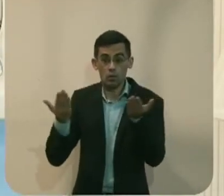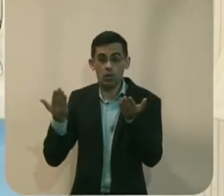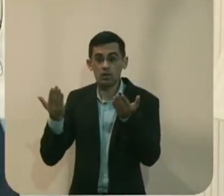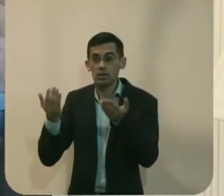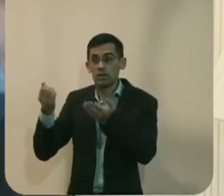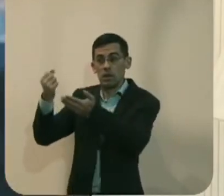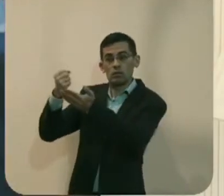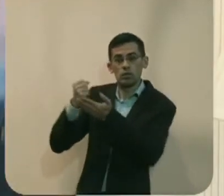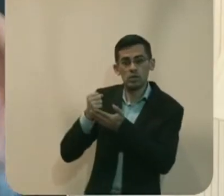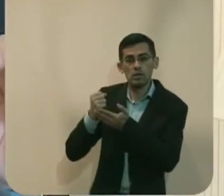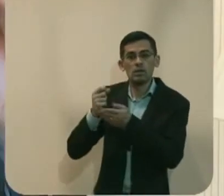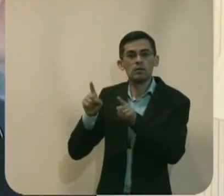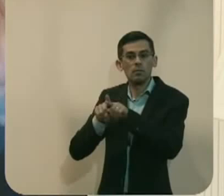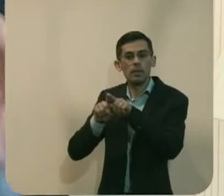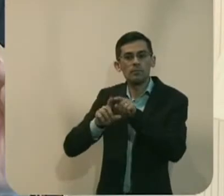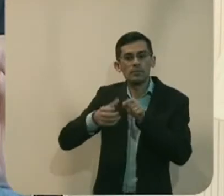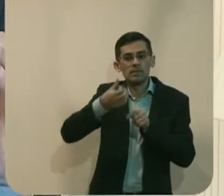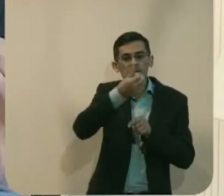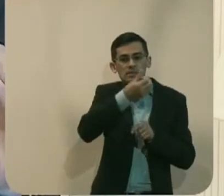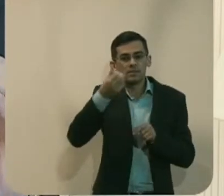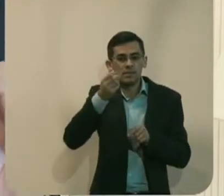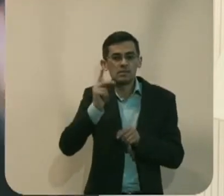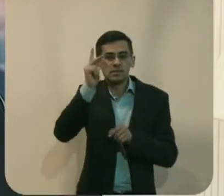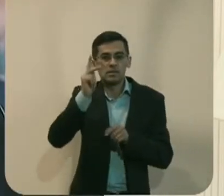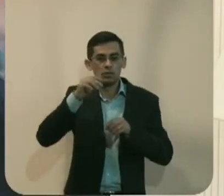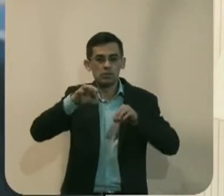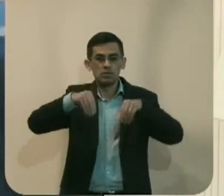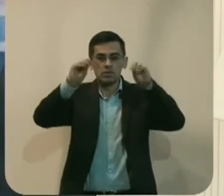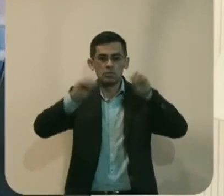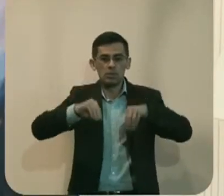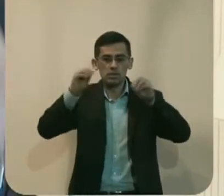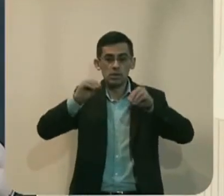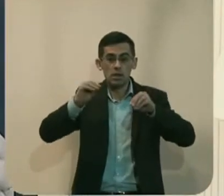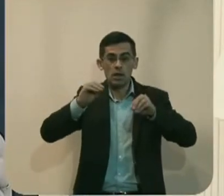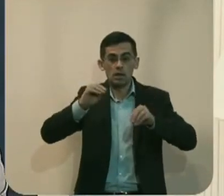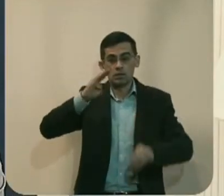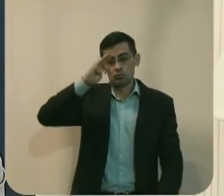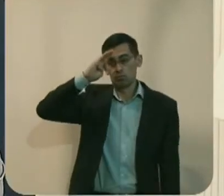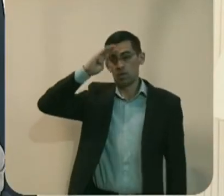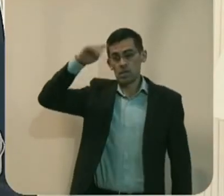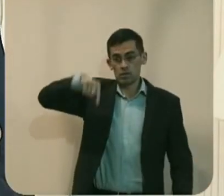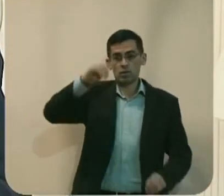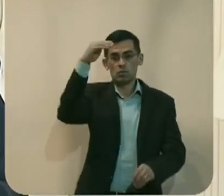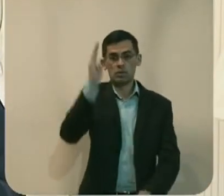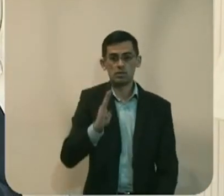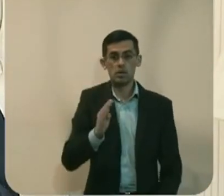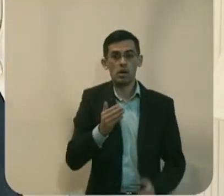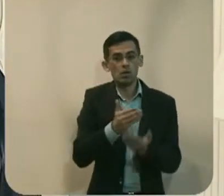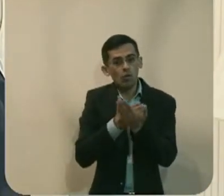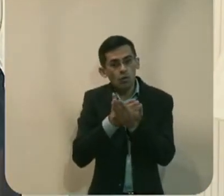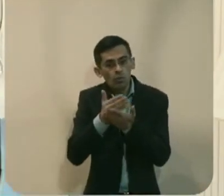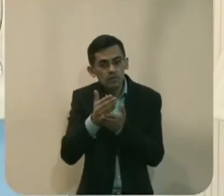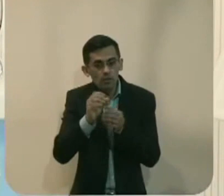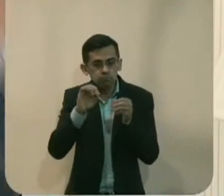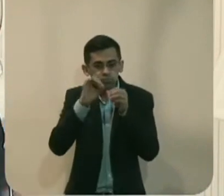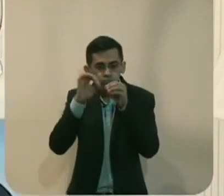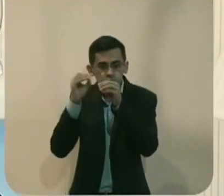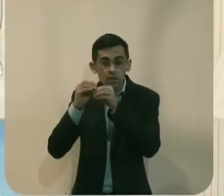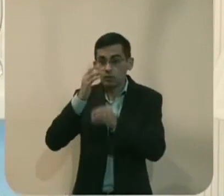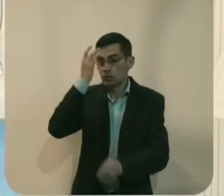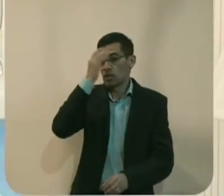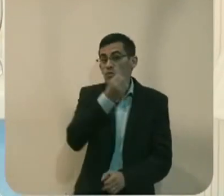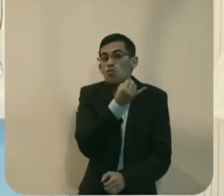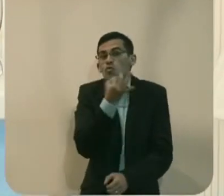doação de 66 quilos de tecido do Exército Brasileiro. E elas vão agora produzir não sei quantas